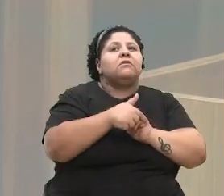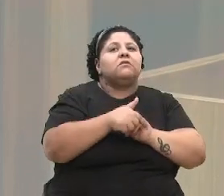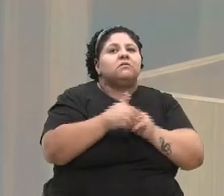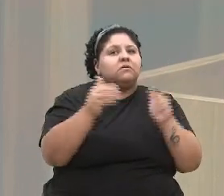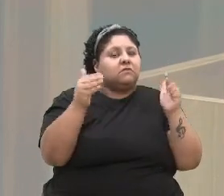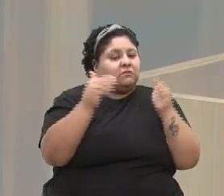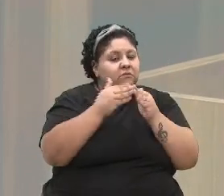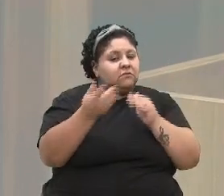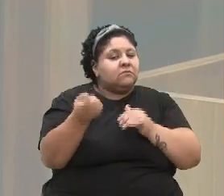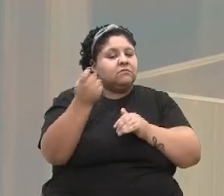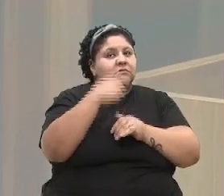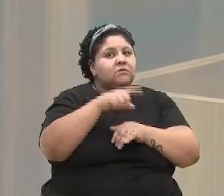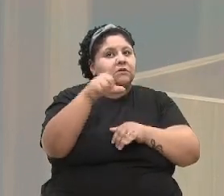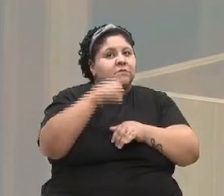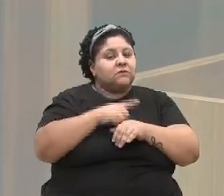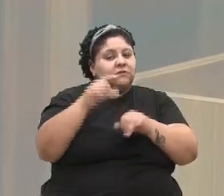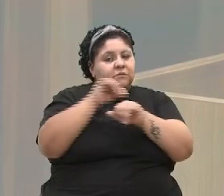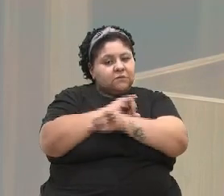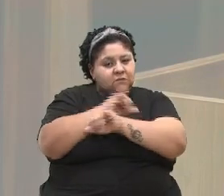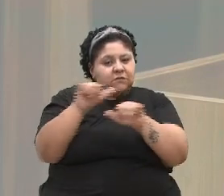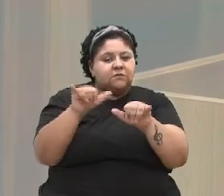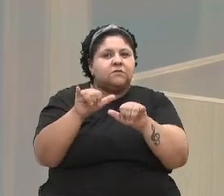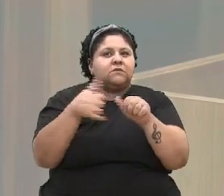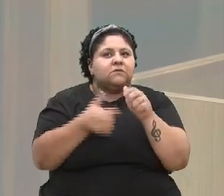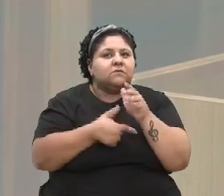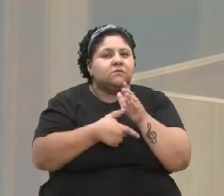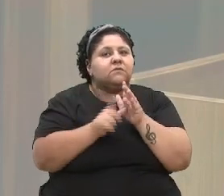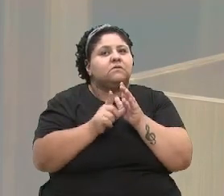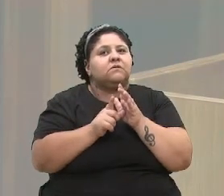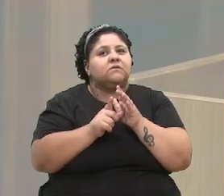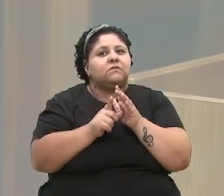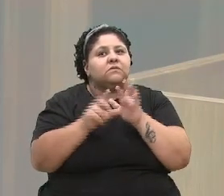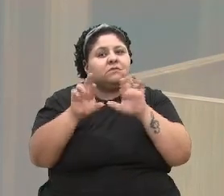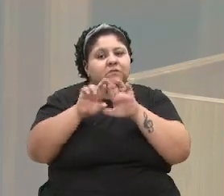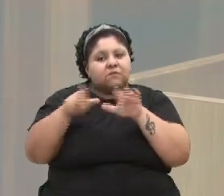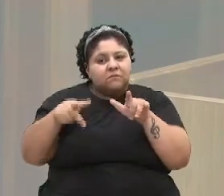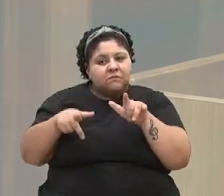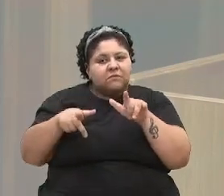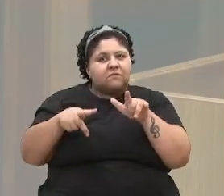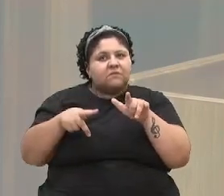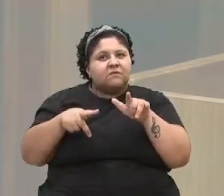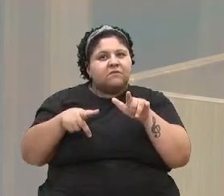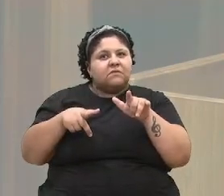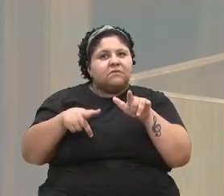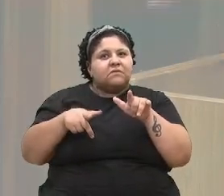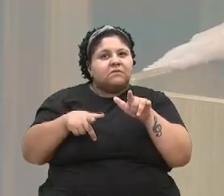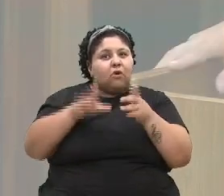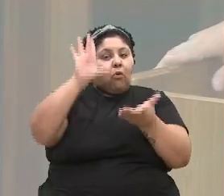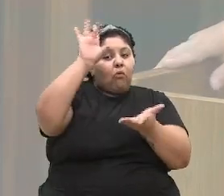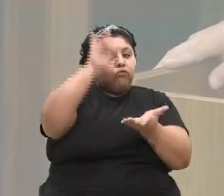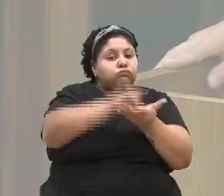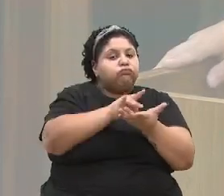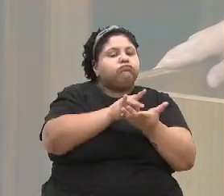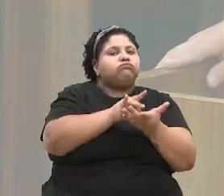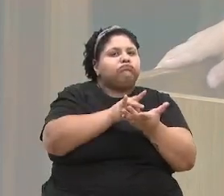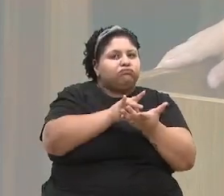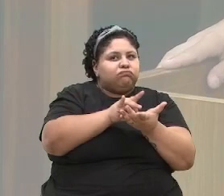casa precisa ter a informação antes que a divergência se estabeleça e